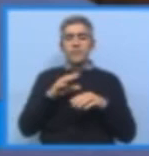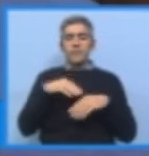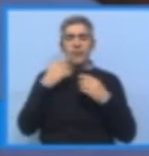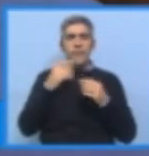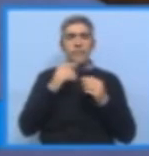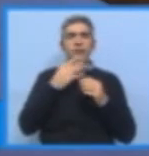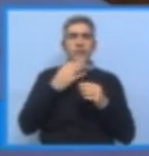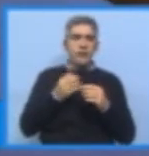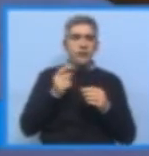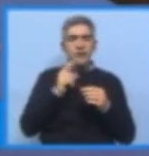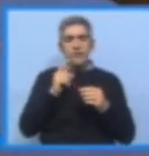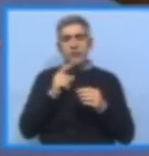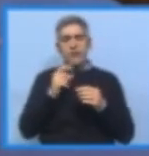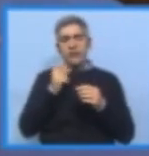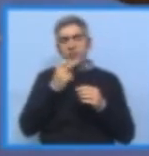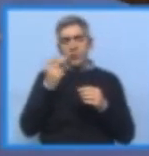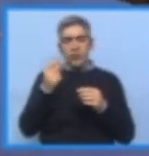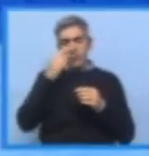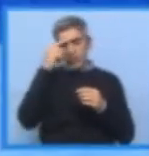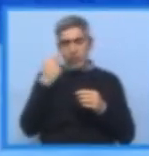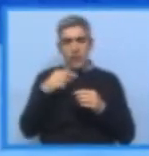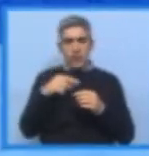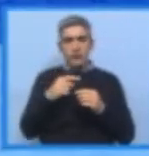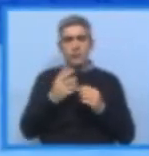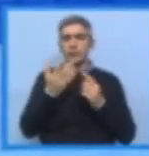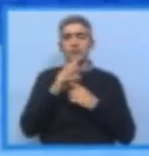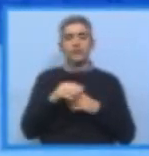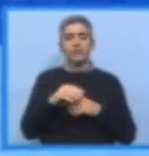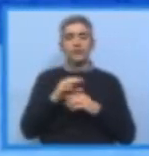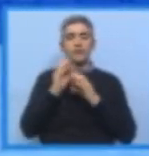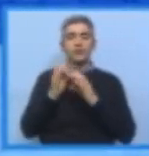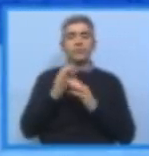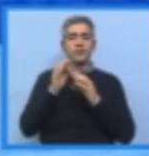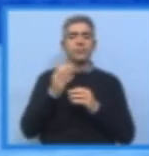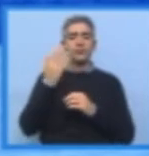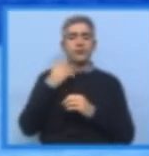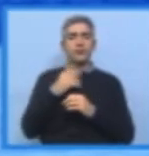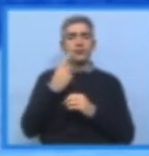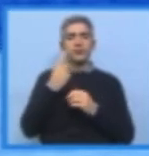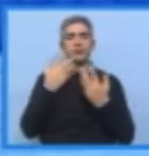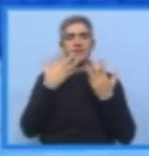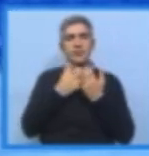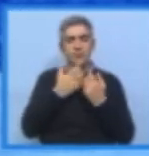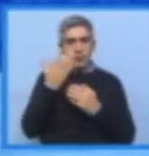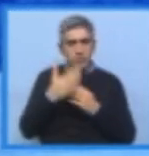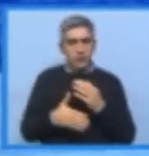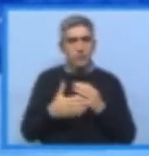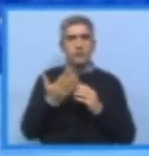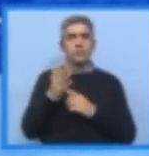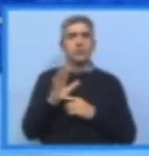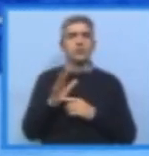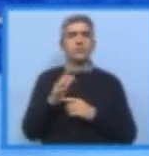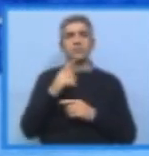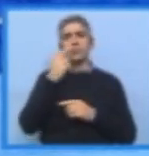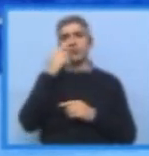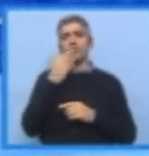convicções religiosas ou não, são sempre duras. Não, sei lá, nos cuidados de vida, onde vem parar os acidentes, em que pessoas